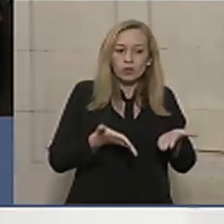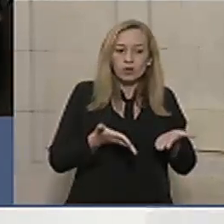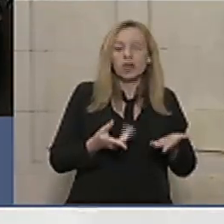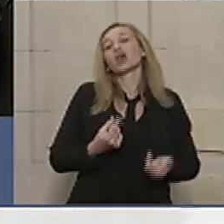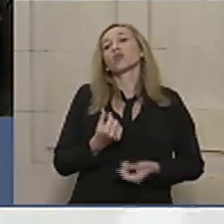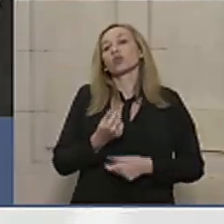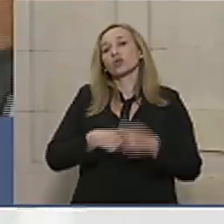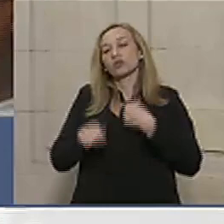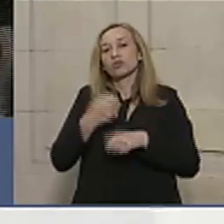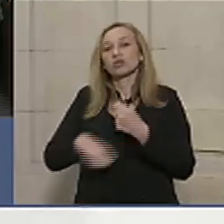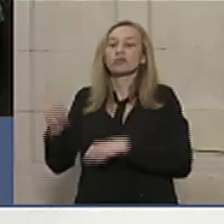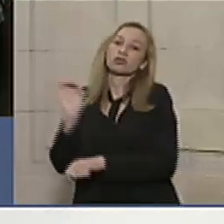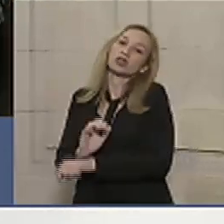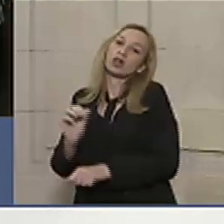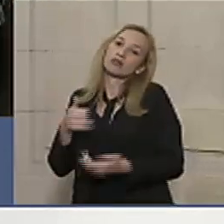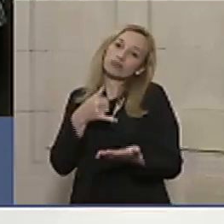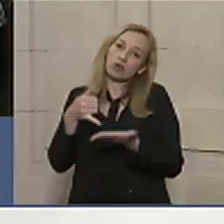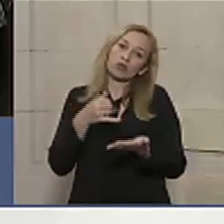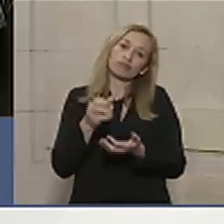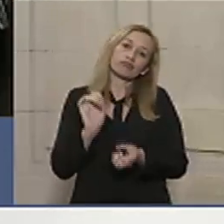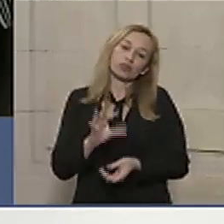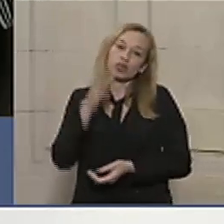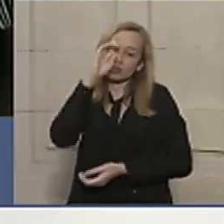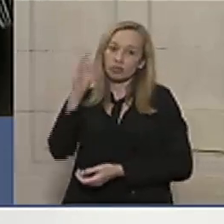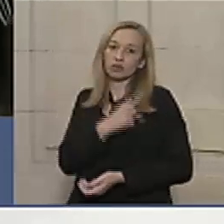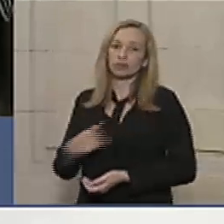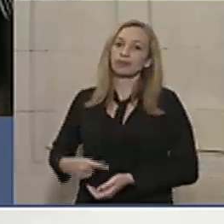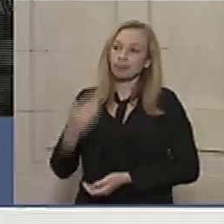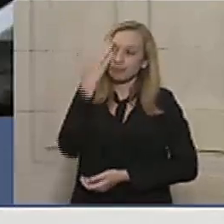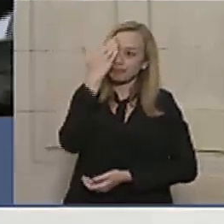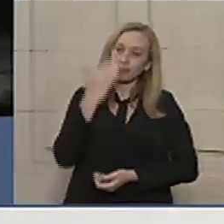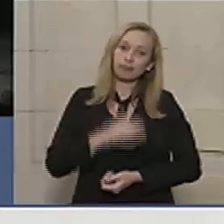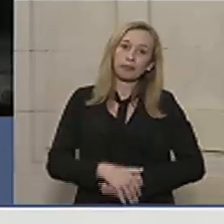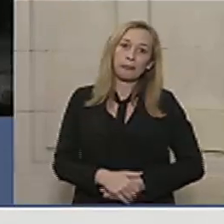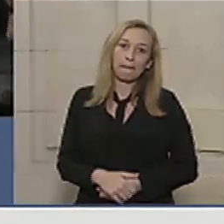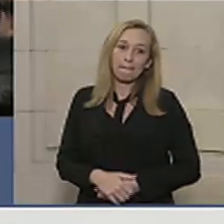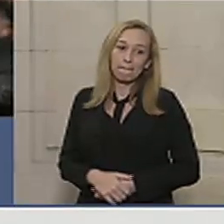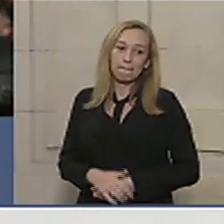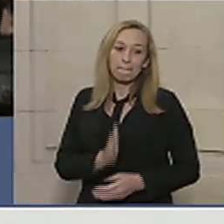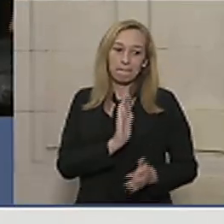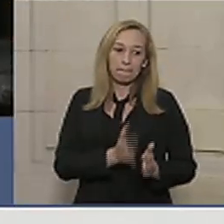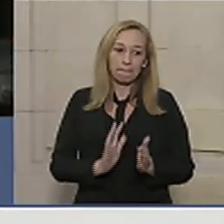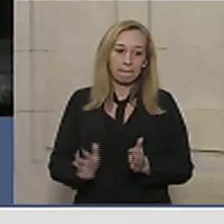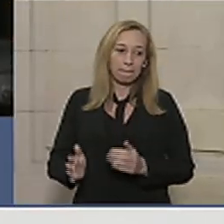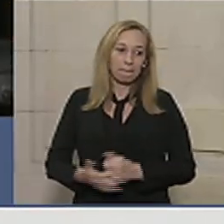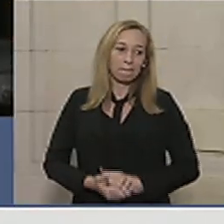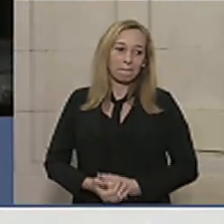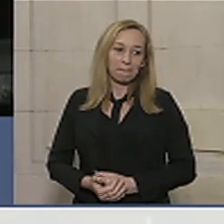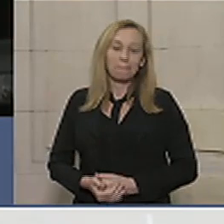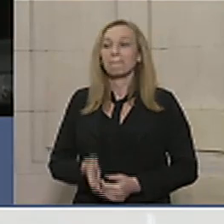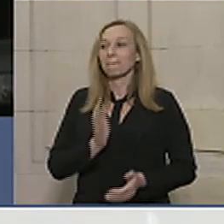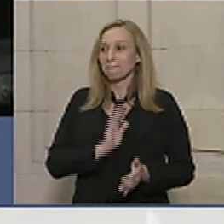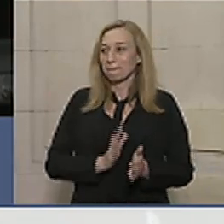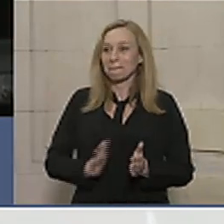na questão do óleo. É só isso, senhor presidente. Muito obrigado. Pela ordem.